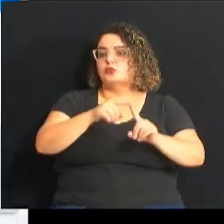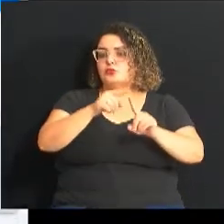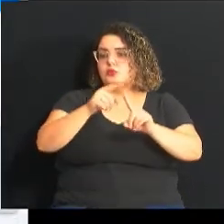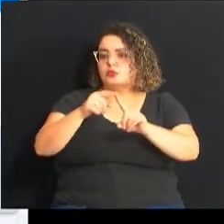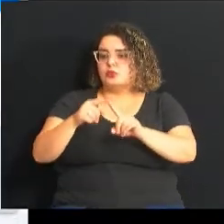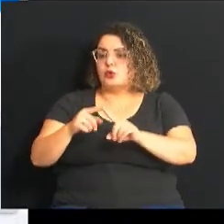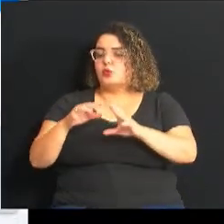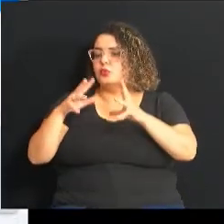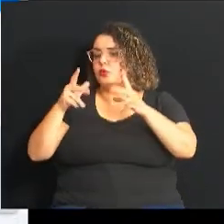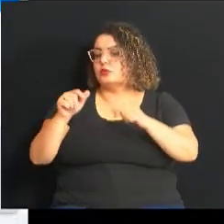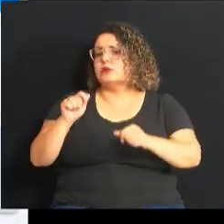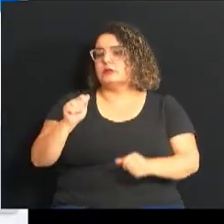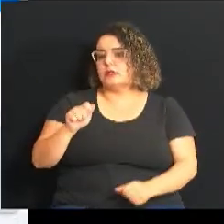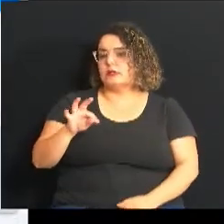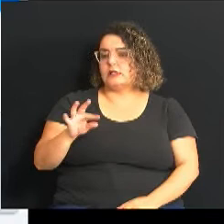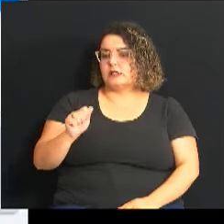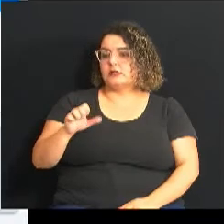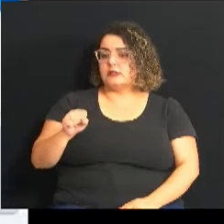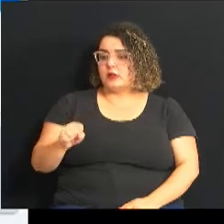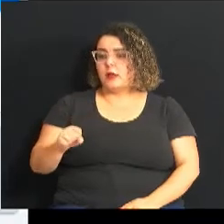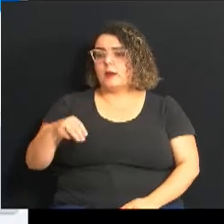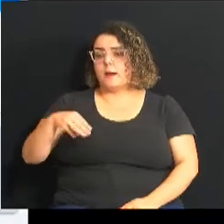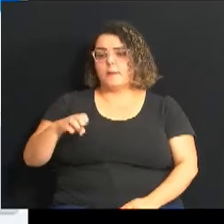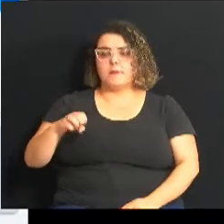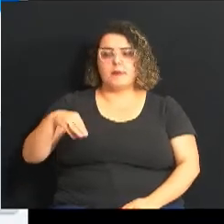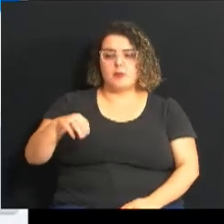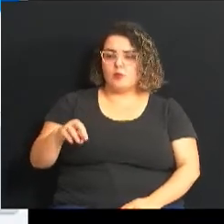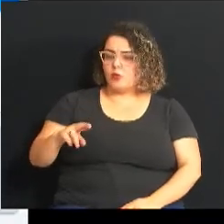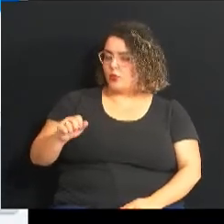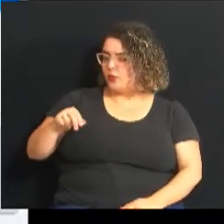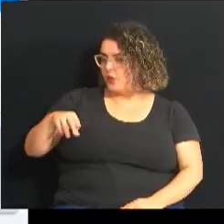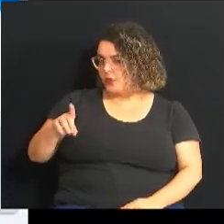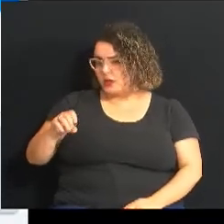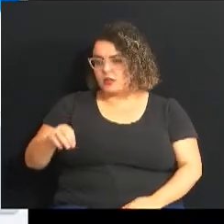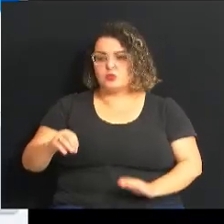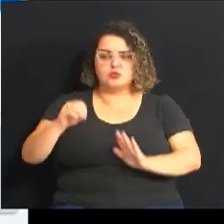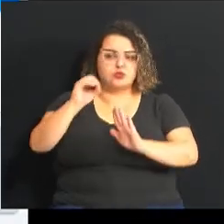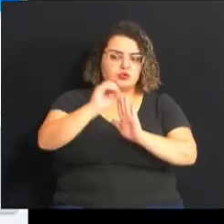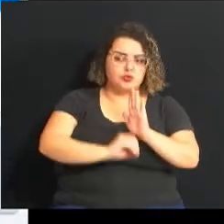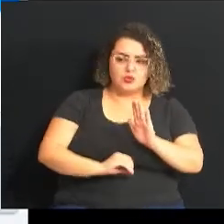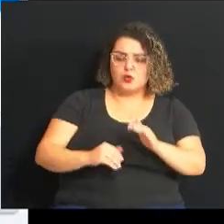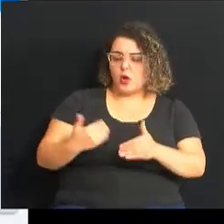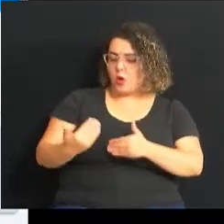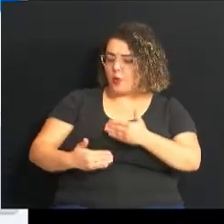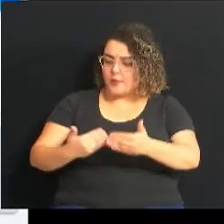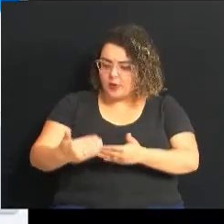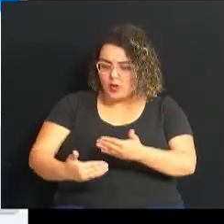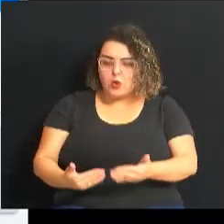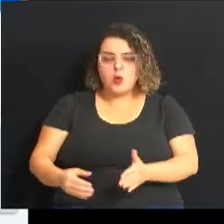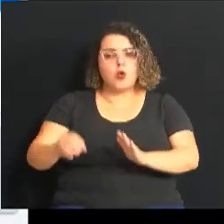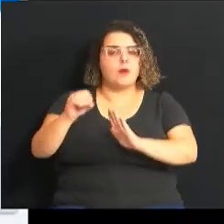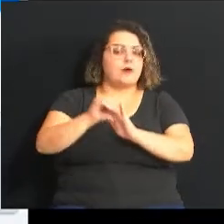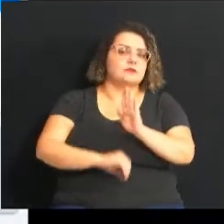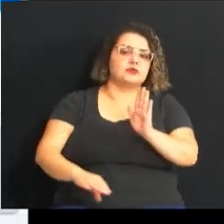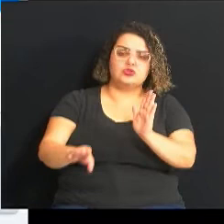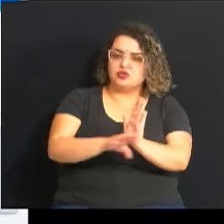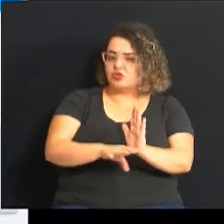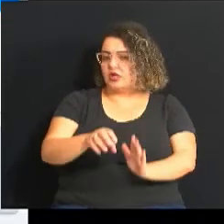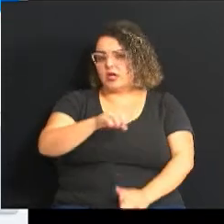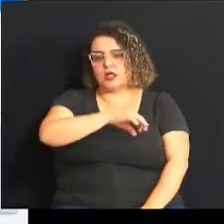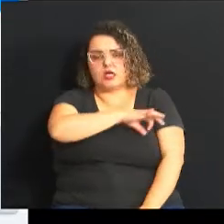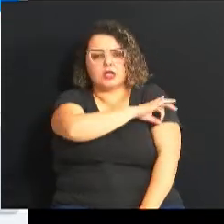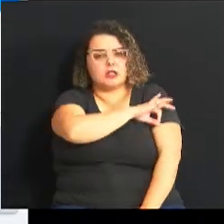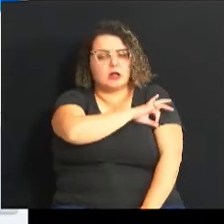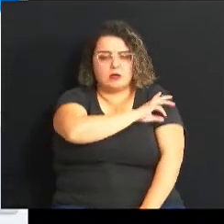atas, indicações, memorandos, ofícios, nós temos processos, ofícios que vêm da prefeitura, uma portaria da